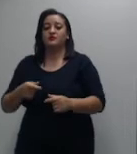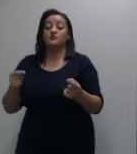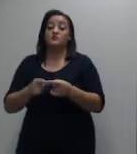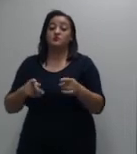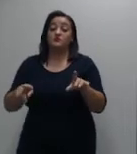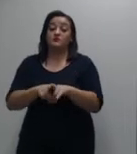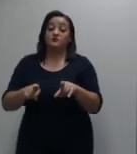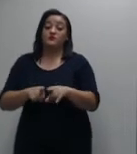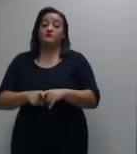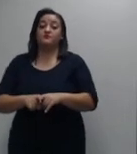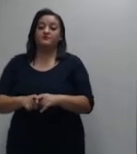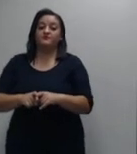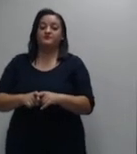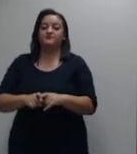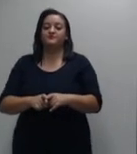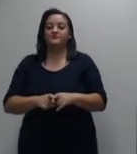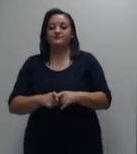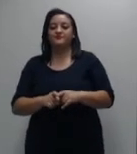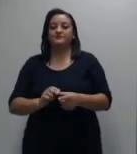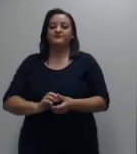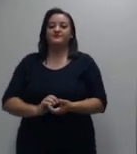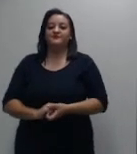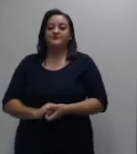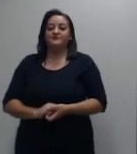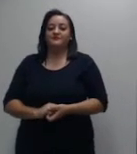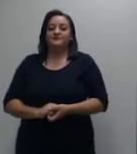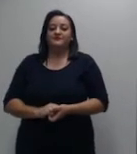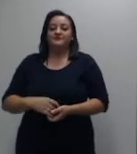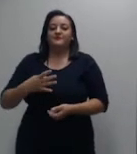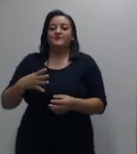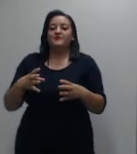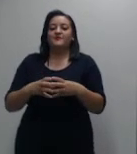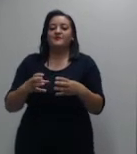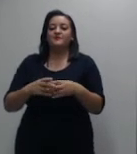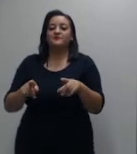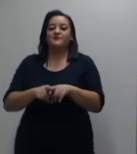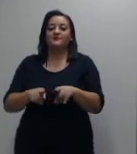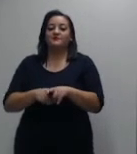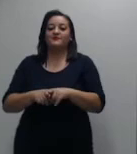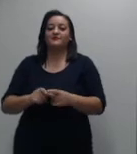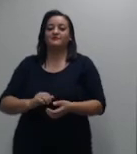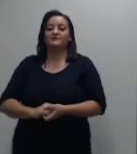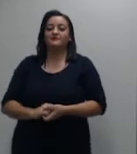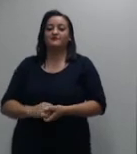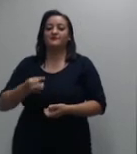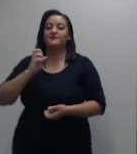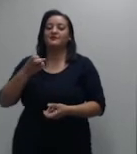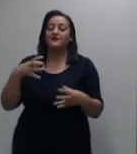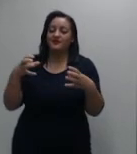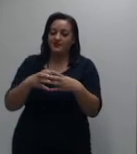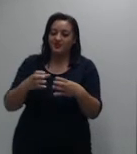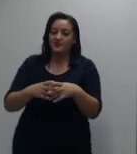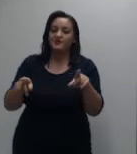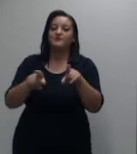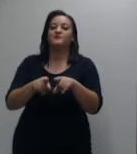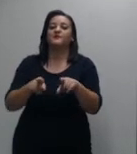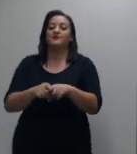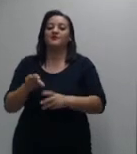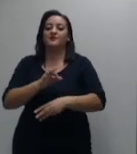trago à saber a quarta turma da 5ª turma fermentadas